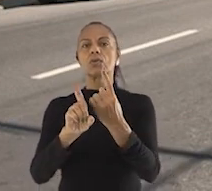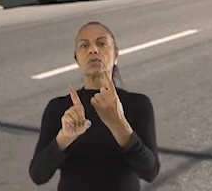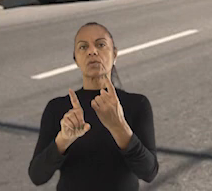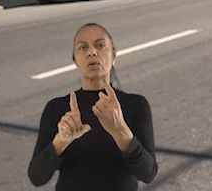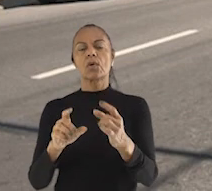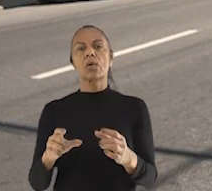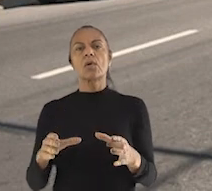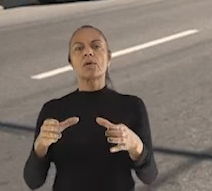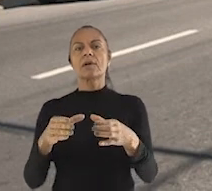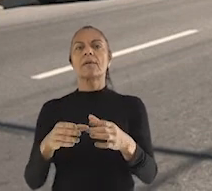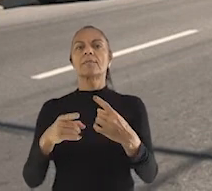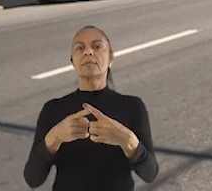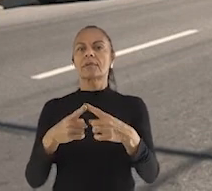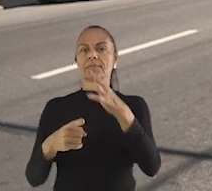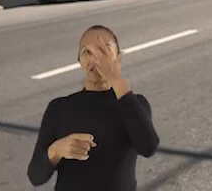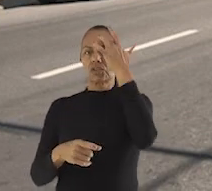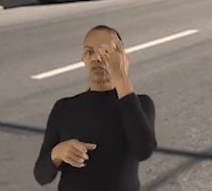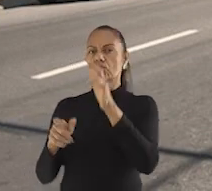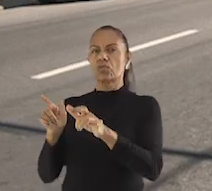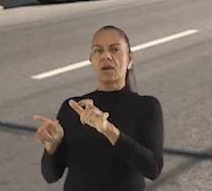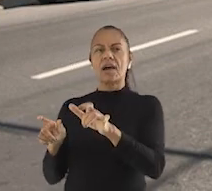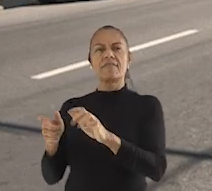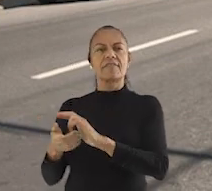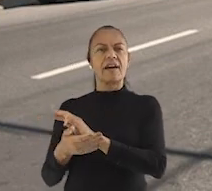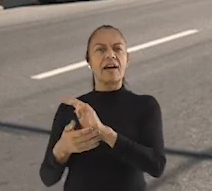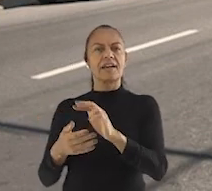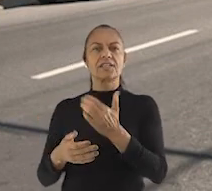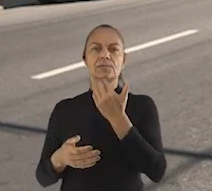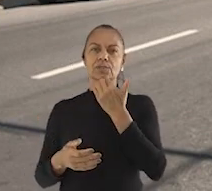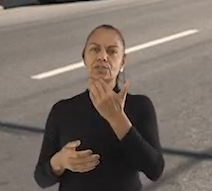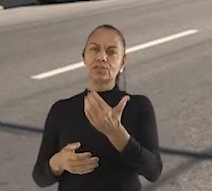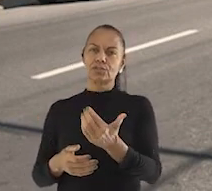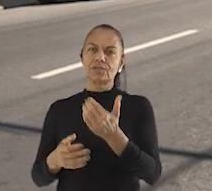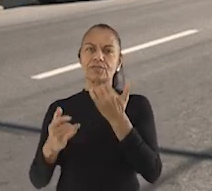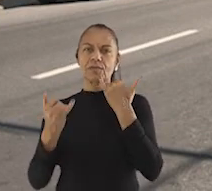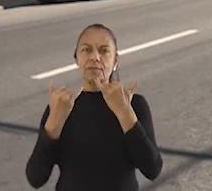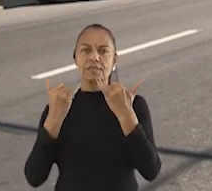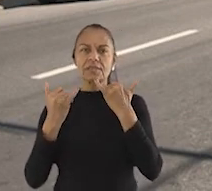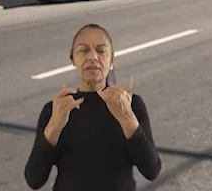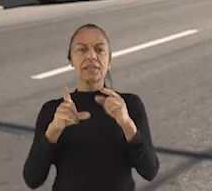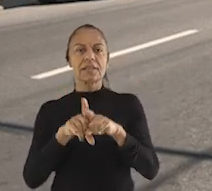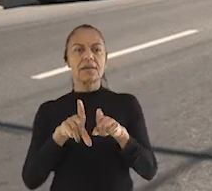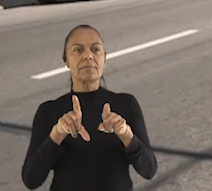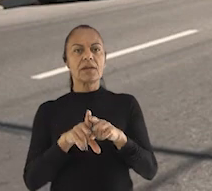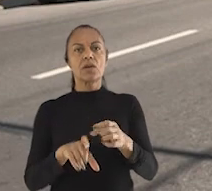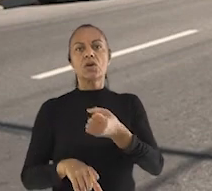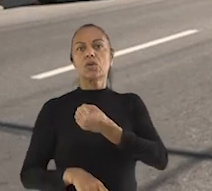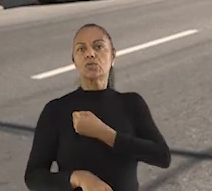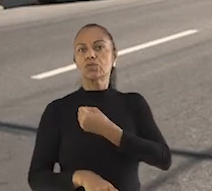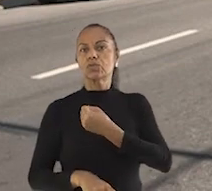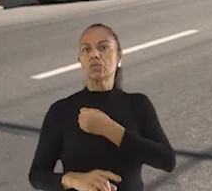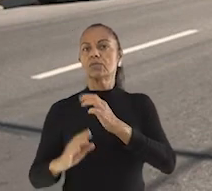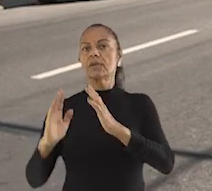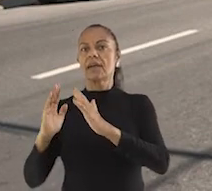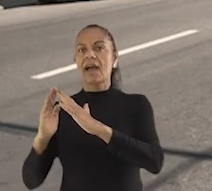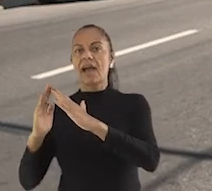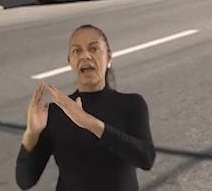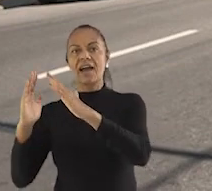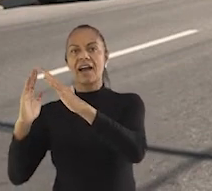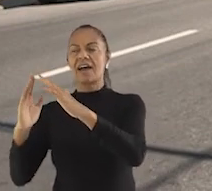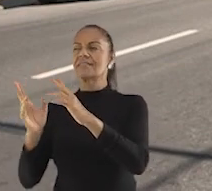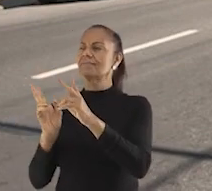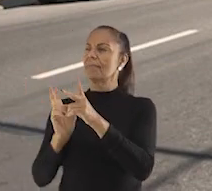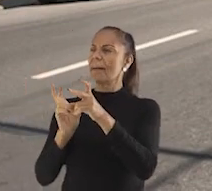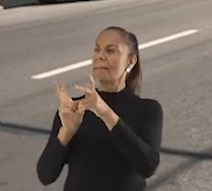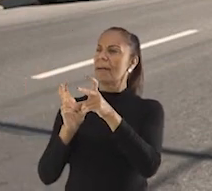das pessoas para quem ele pediu informação. E também por ter tido atenção ao olhar os números das residências